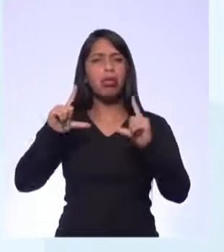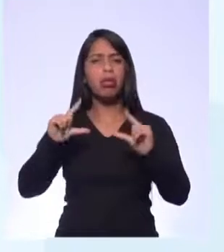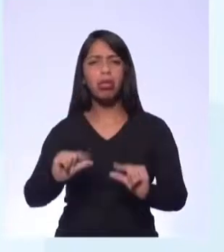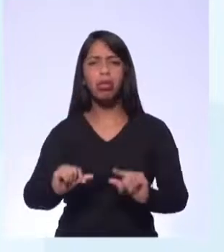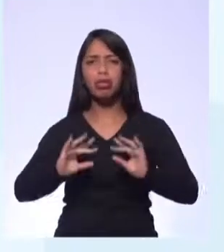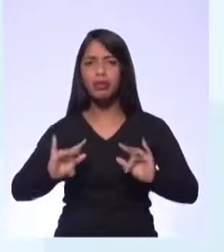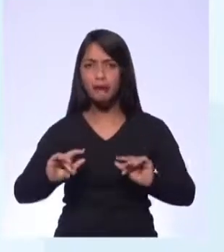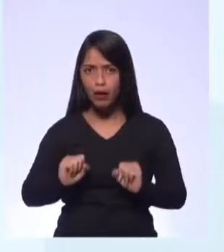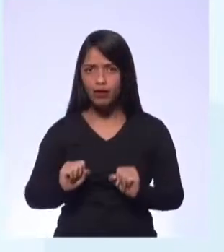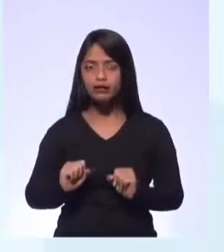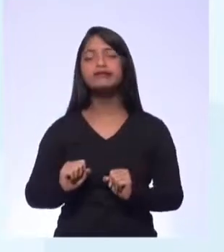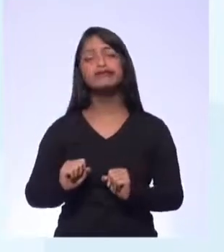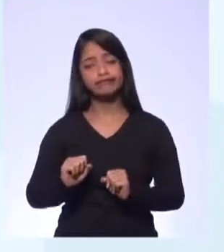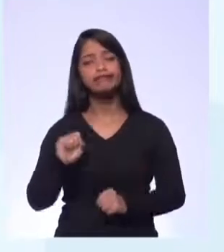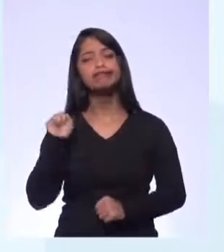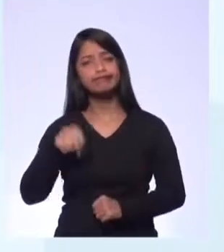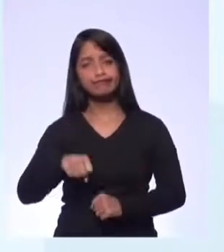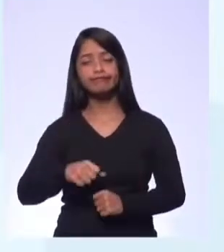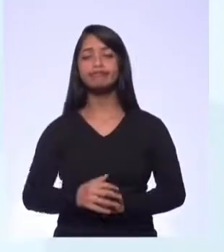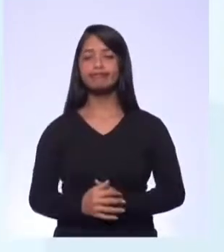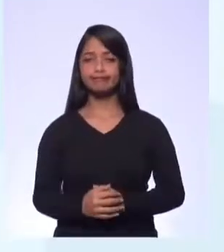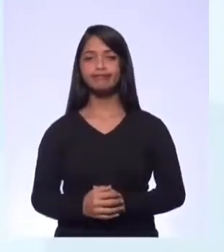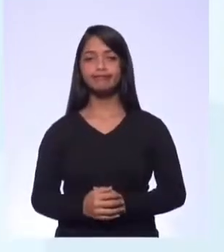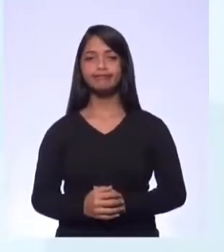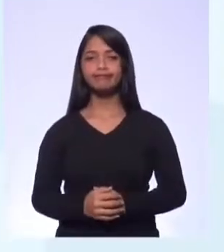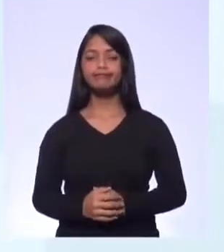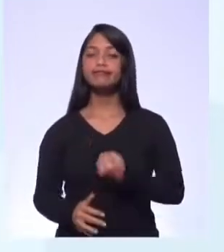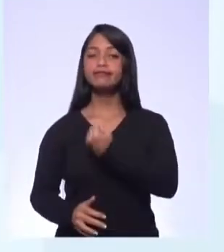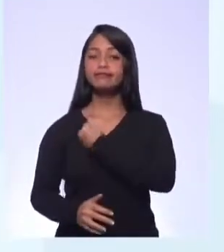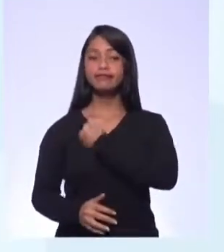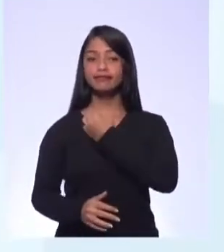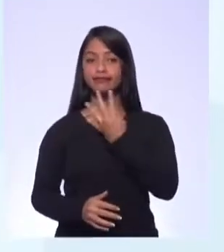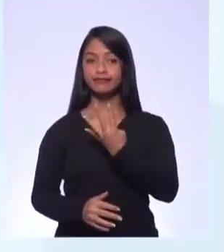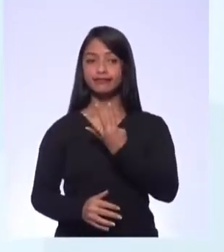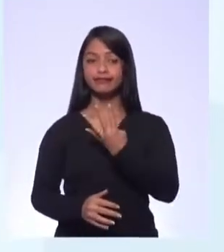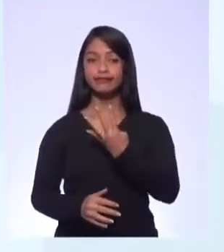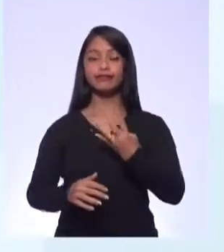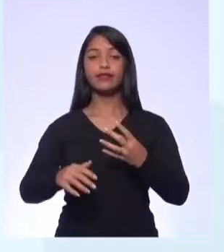the oceans be the only safe place from the climate change?